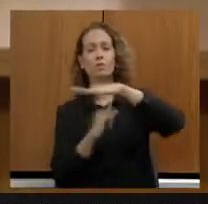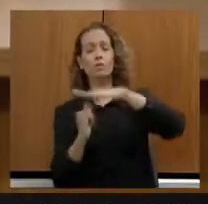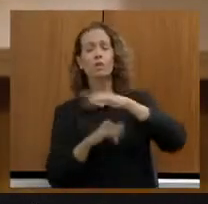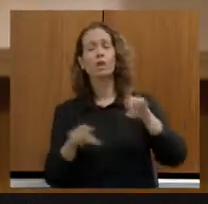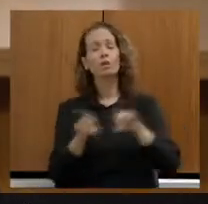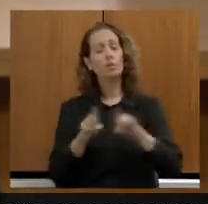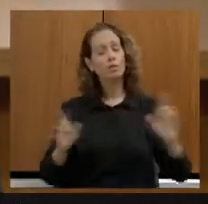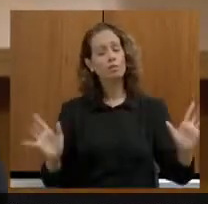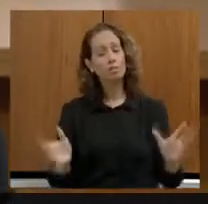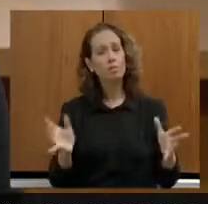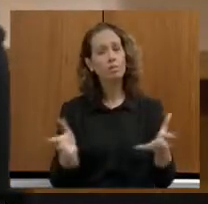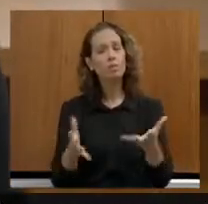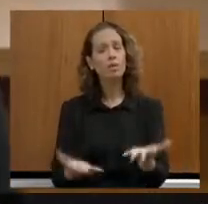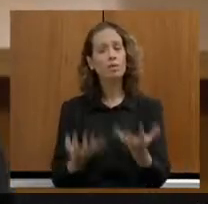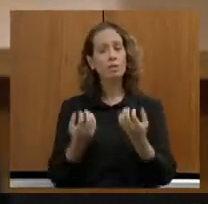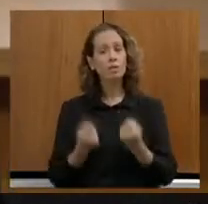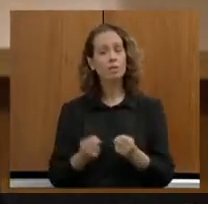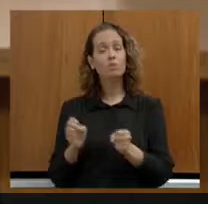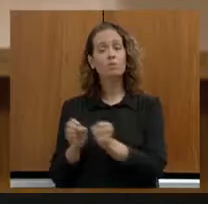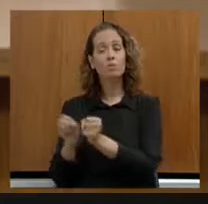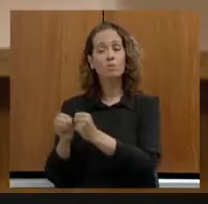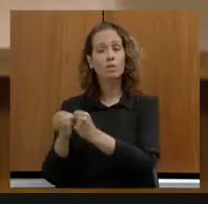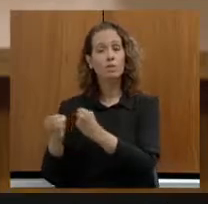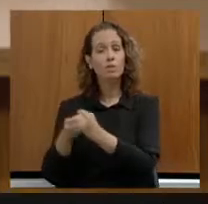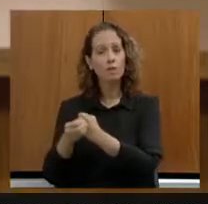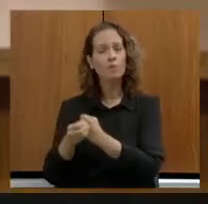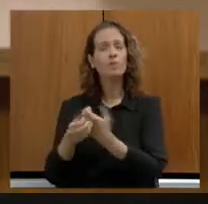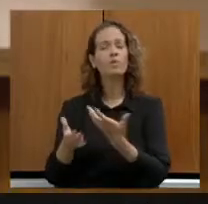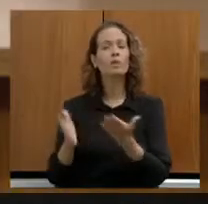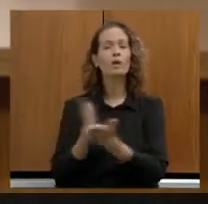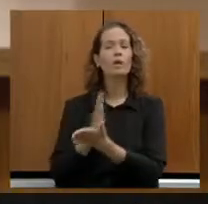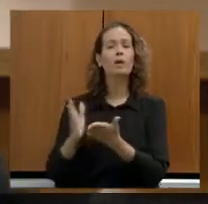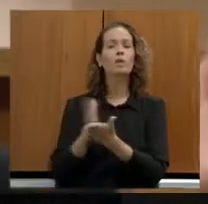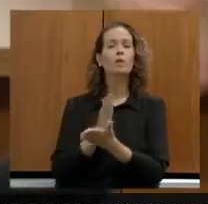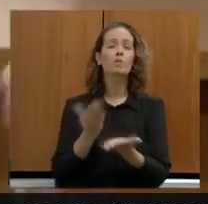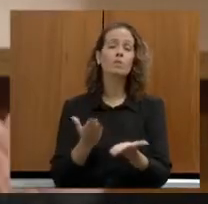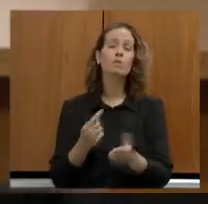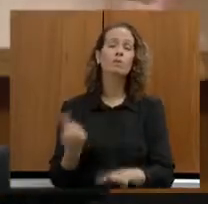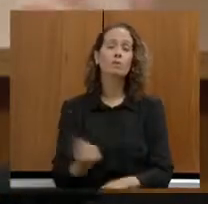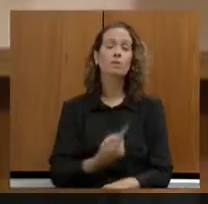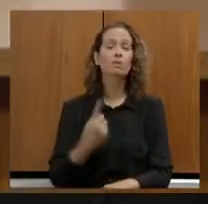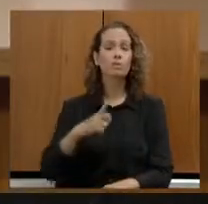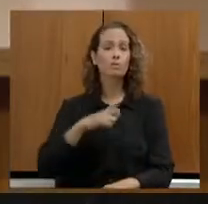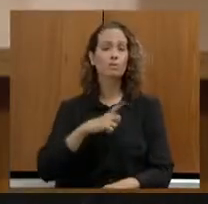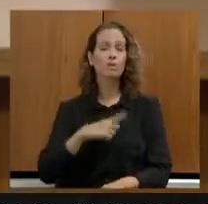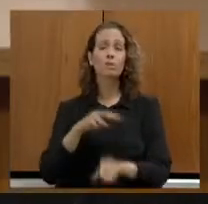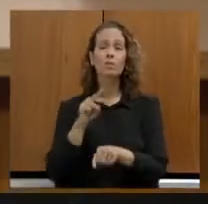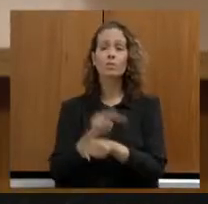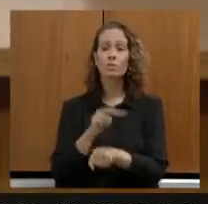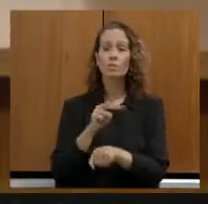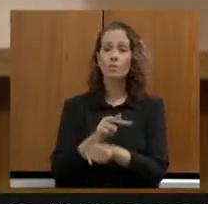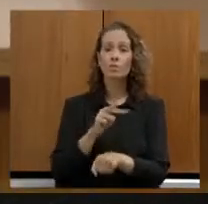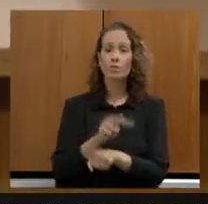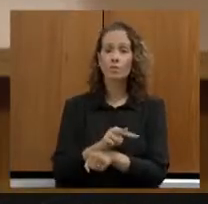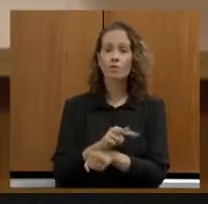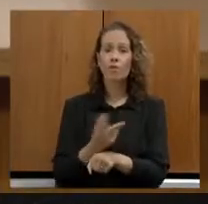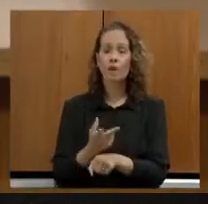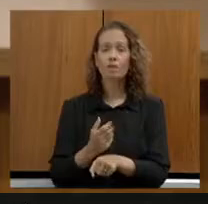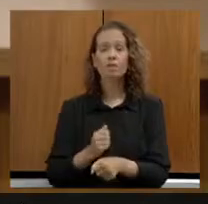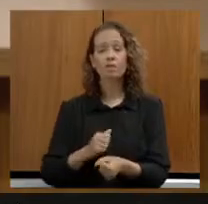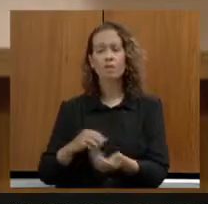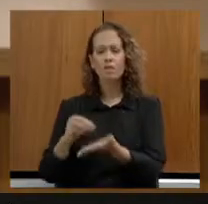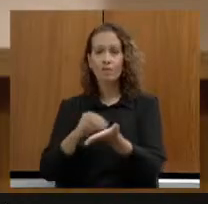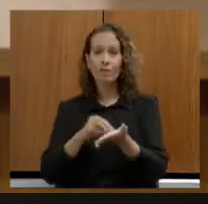promover a Adesão naqueles municípios onde a gente teve porventura algumas vagas não